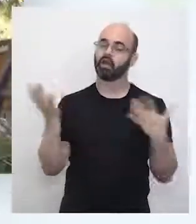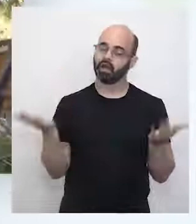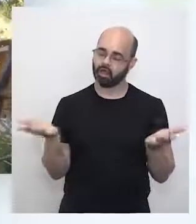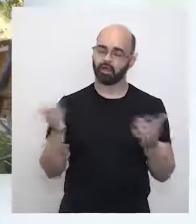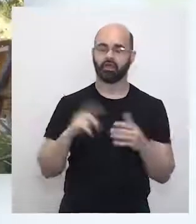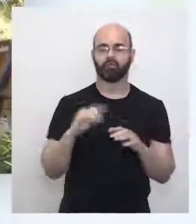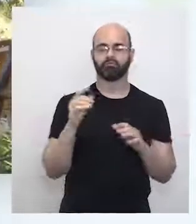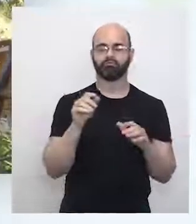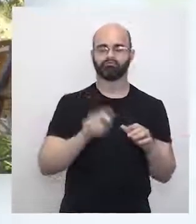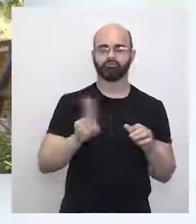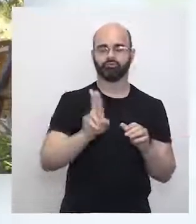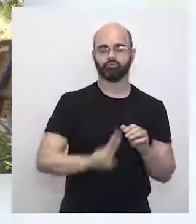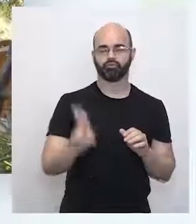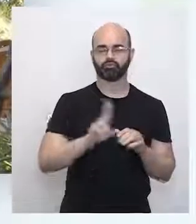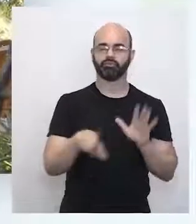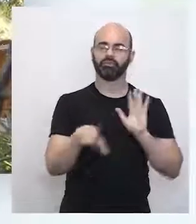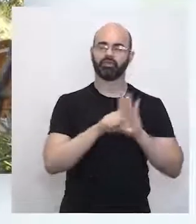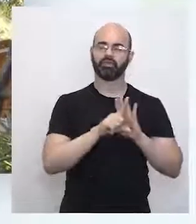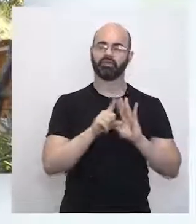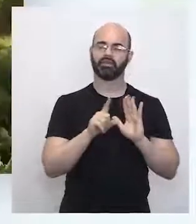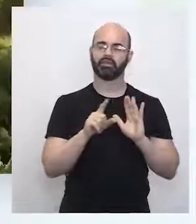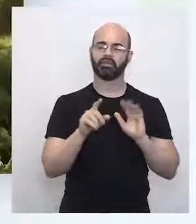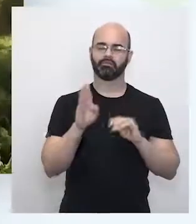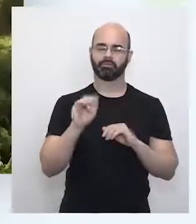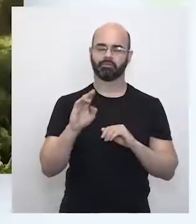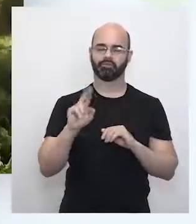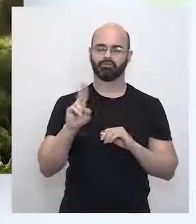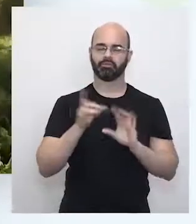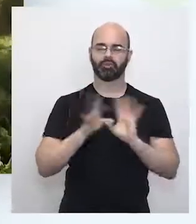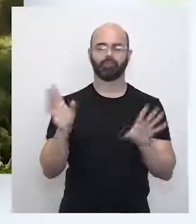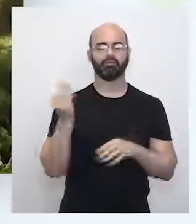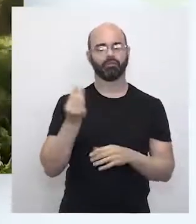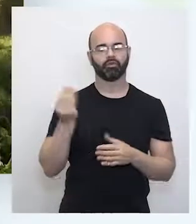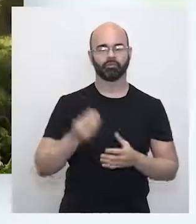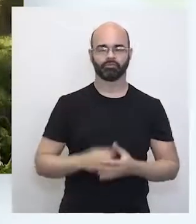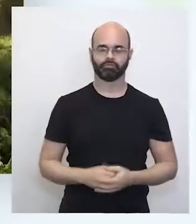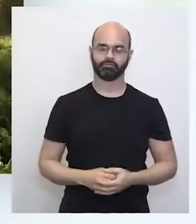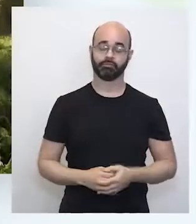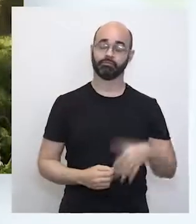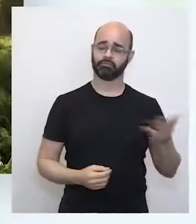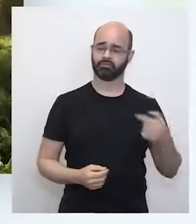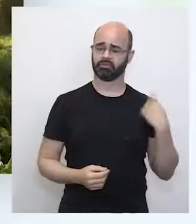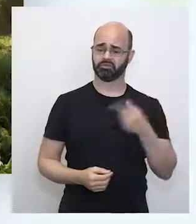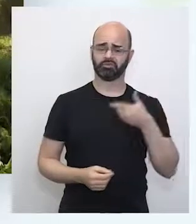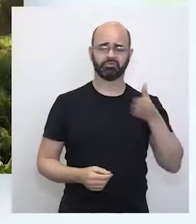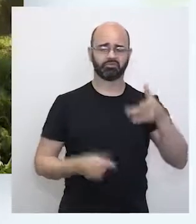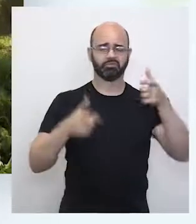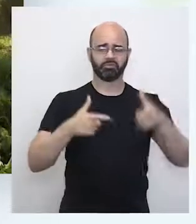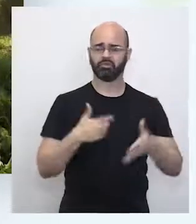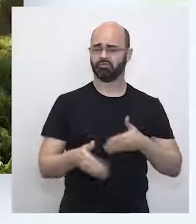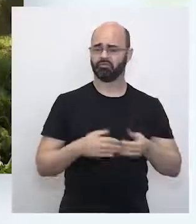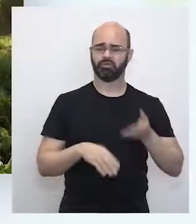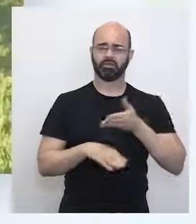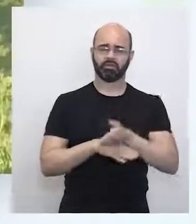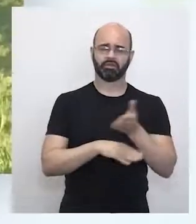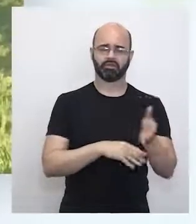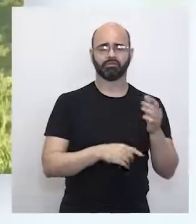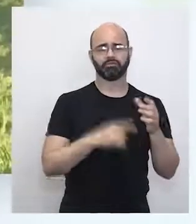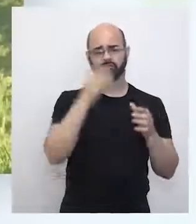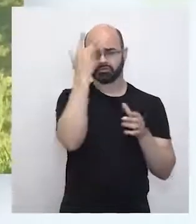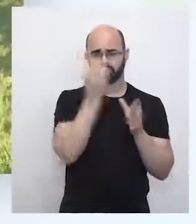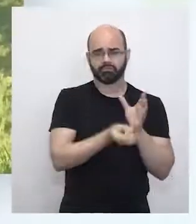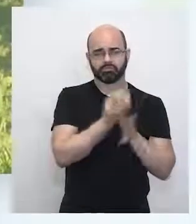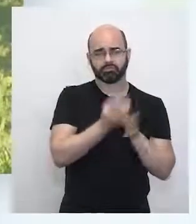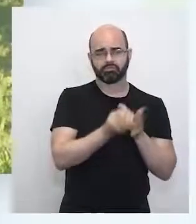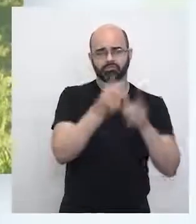O que mudou com a lei do babaçu livre? Hoje a gente entra em qualquer área de qualquer proprietário, de pequenos produtores, você